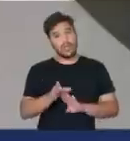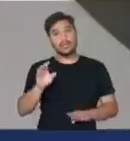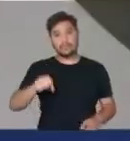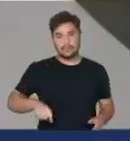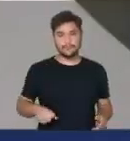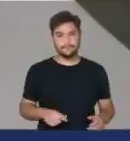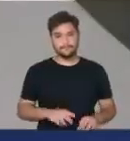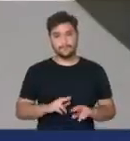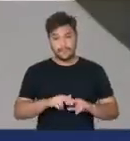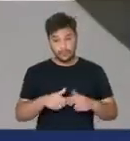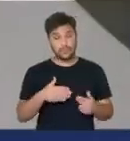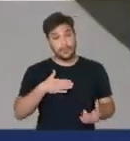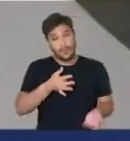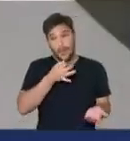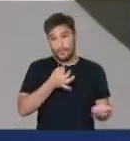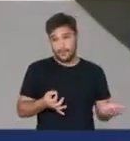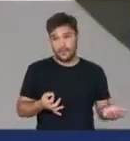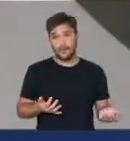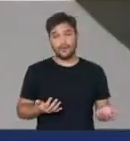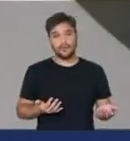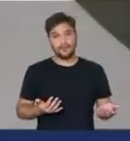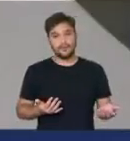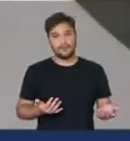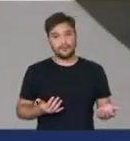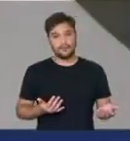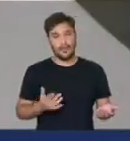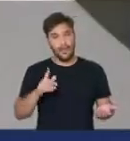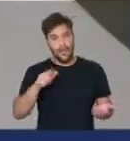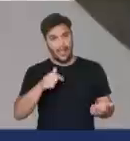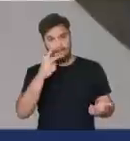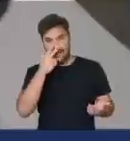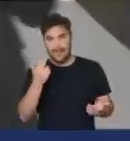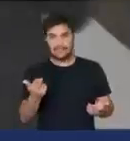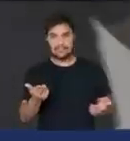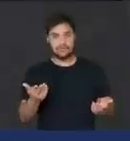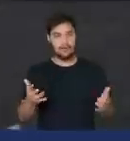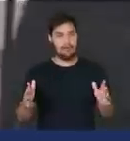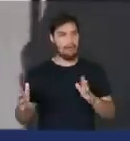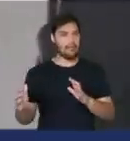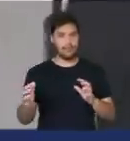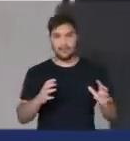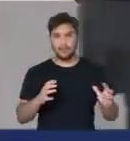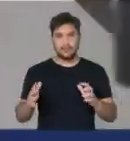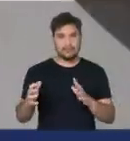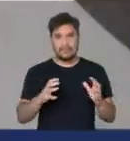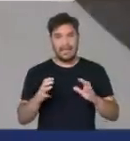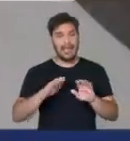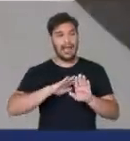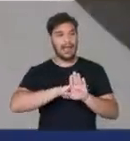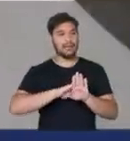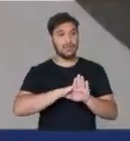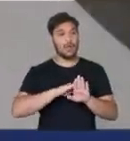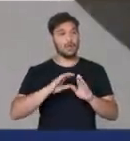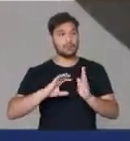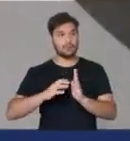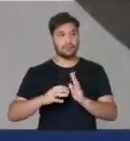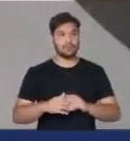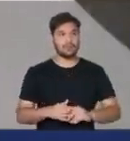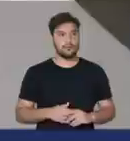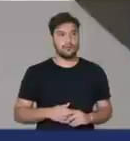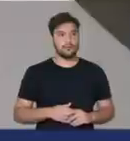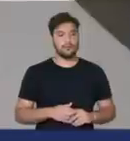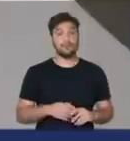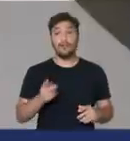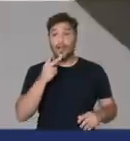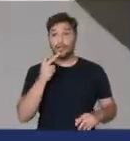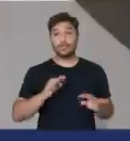orienta sim. Então, no meu entender, é uma guerra simplesmente ideológica, partidária, sempre